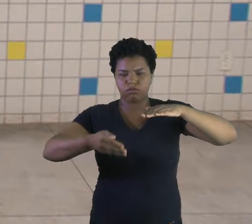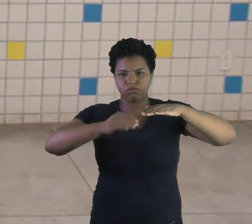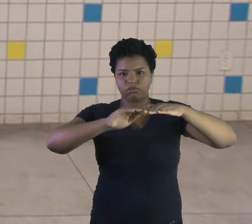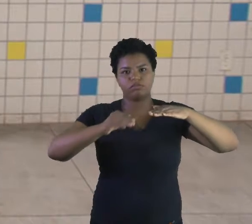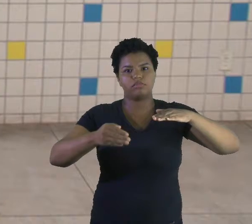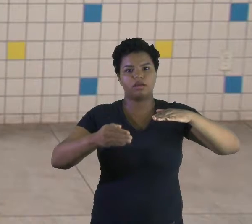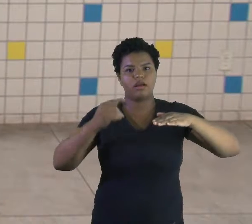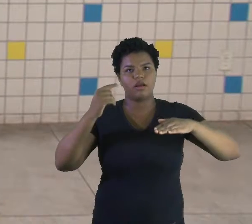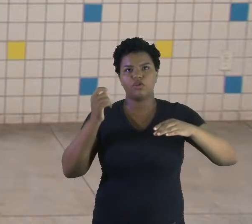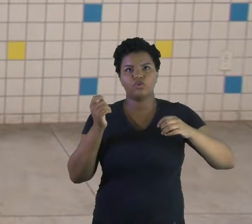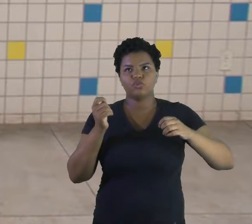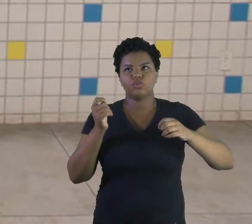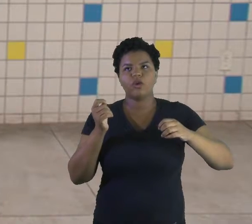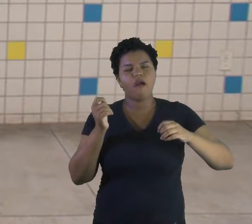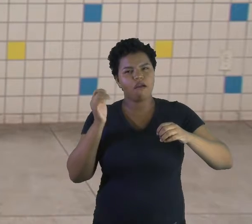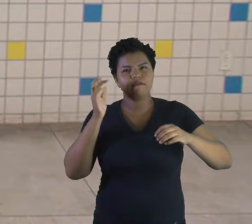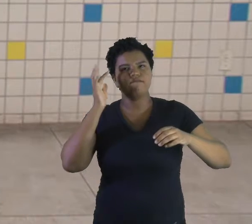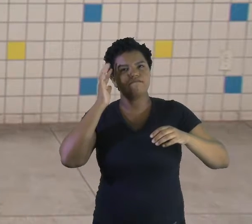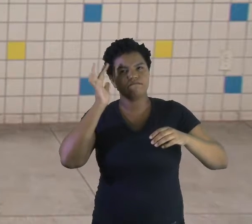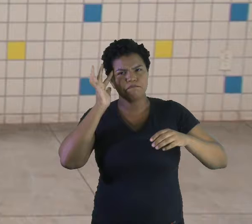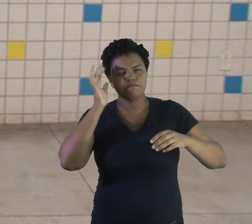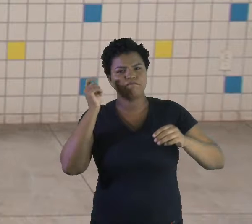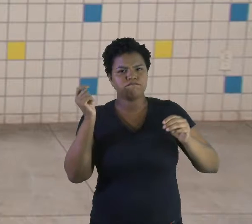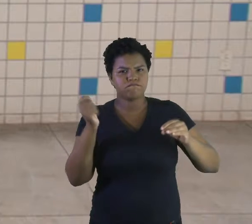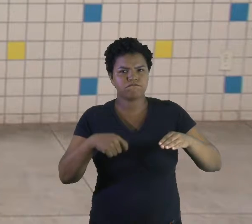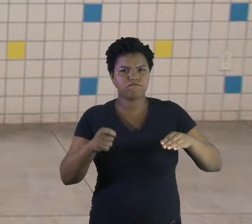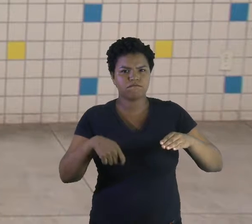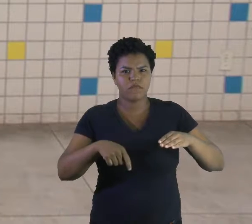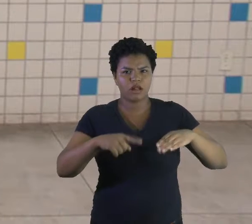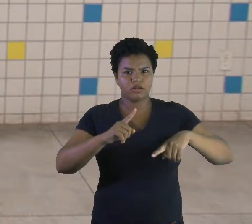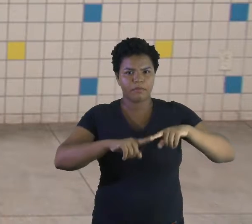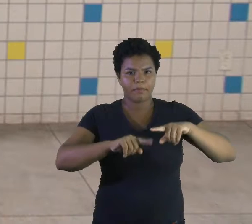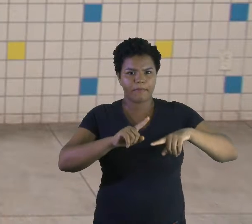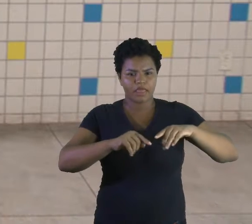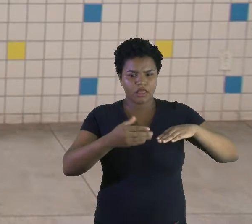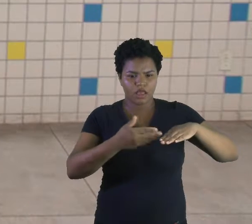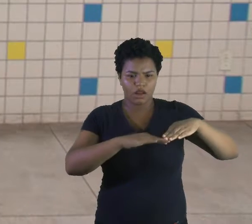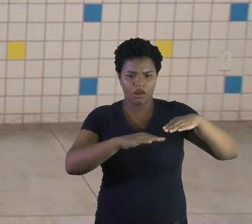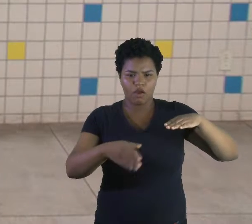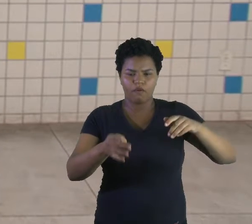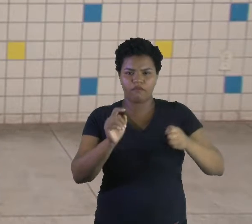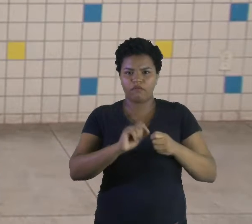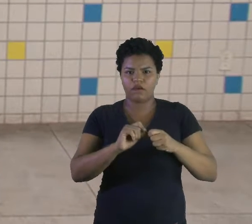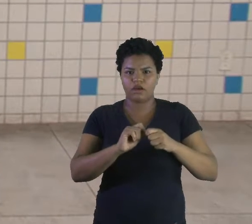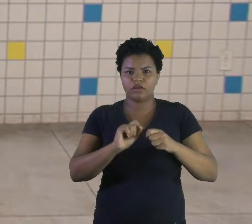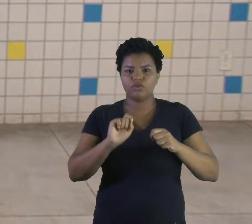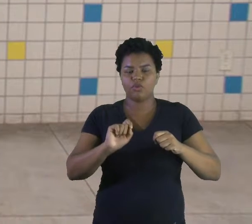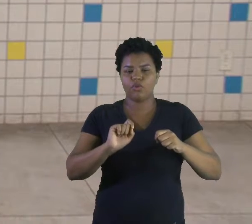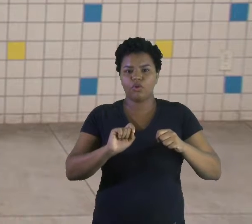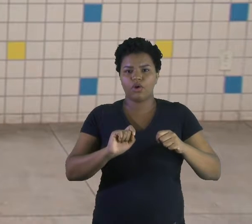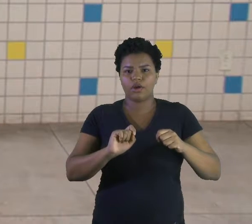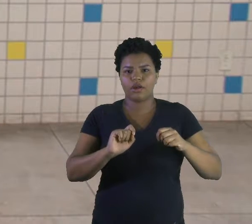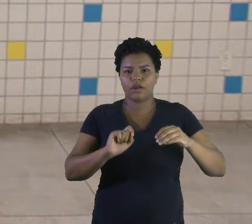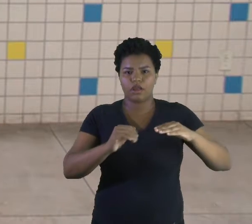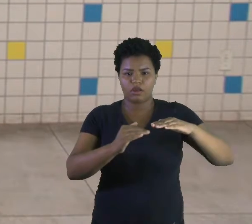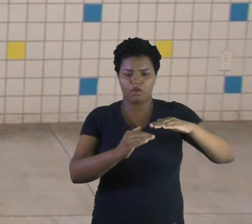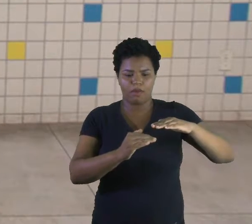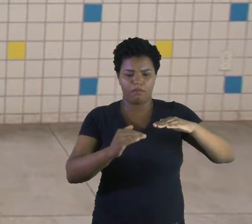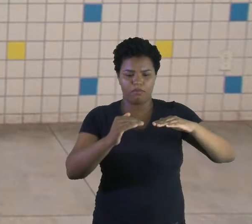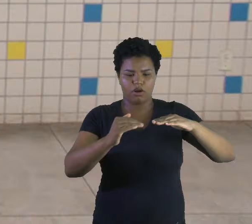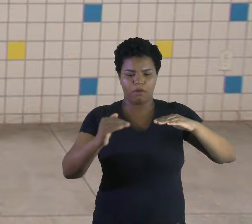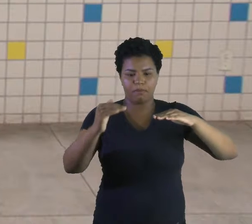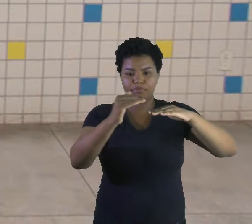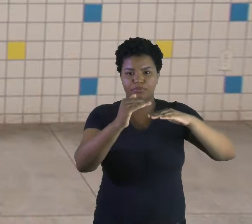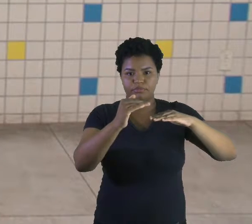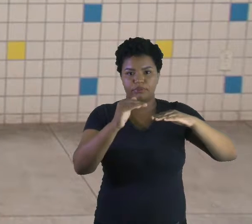difícil imaginar o que esse material faz, com as camadas acima dele, que no